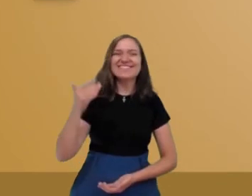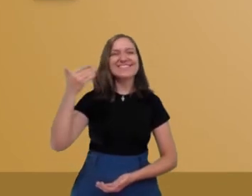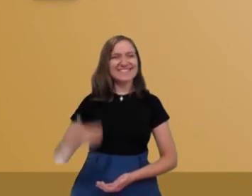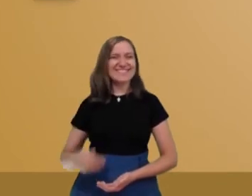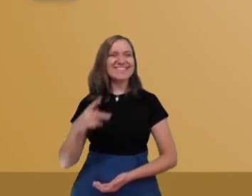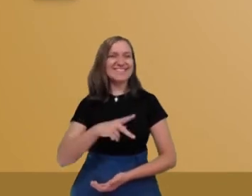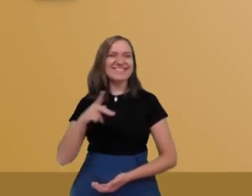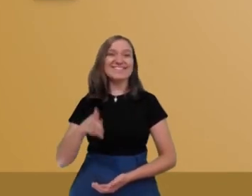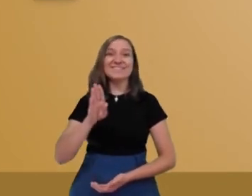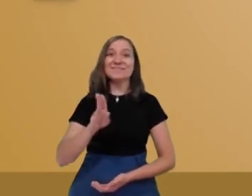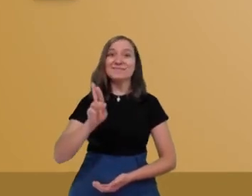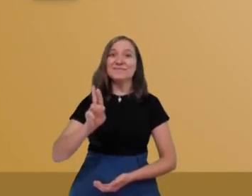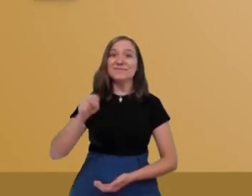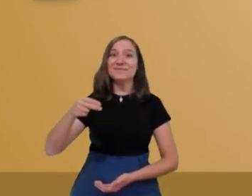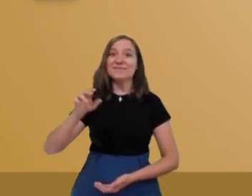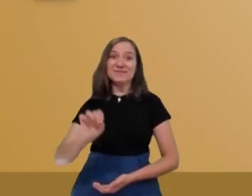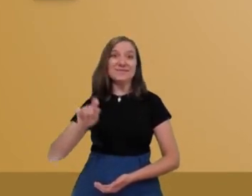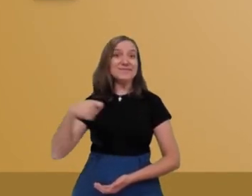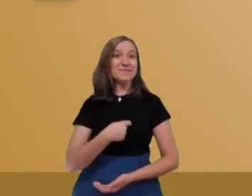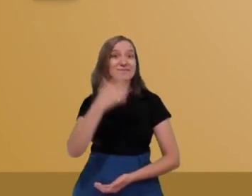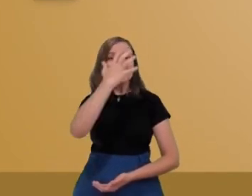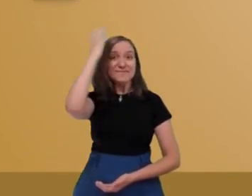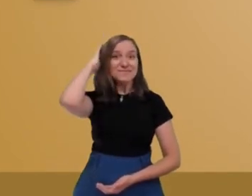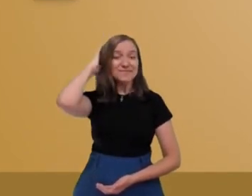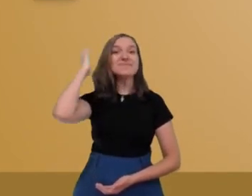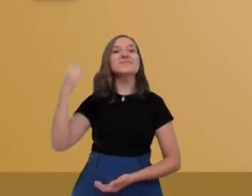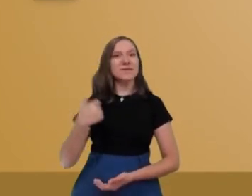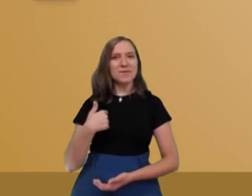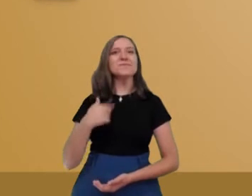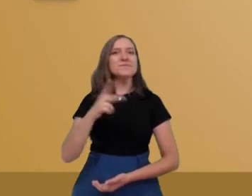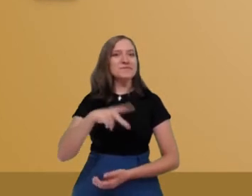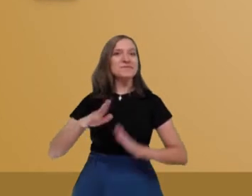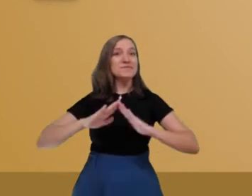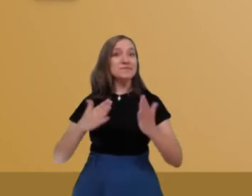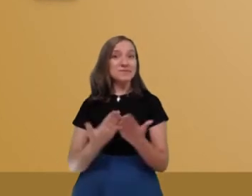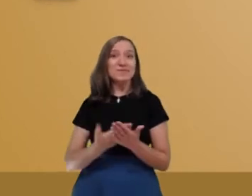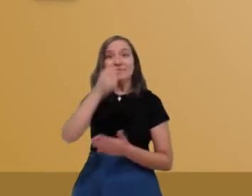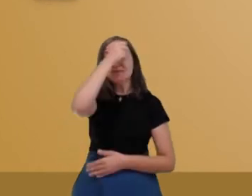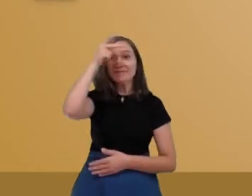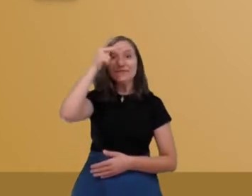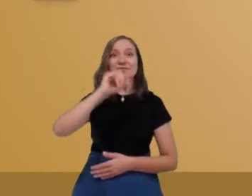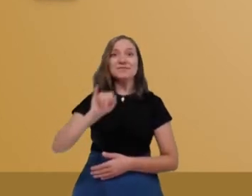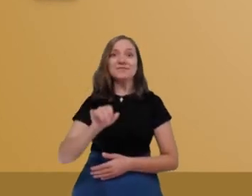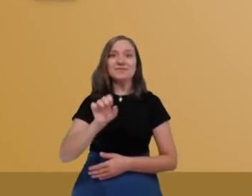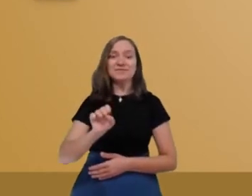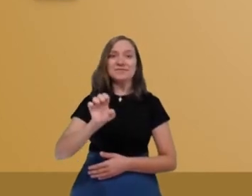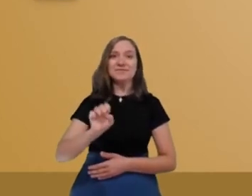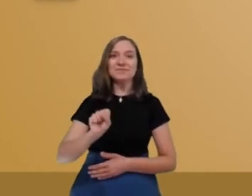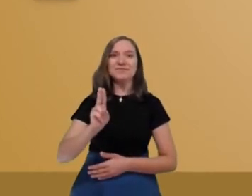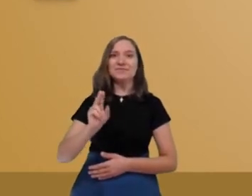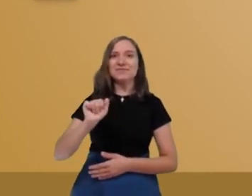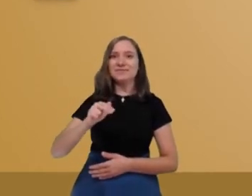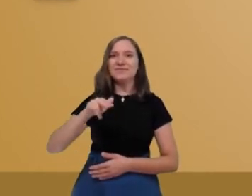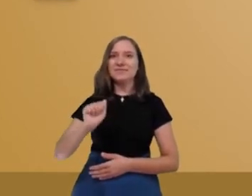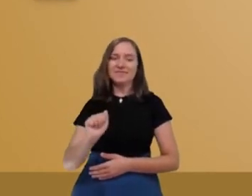Olá, eu sou o professor Bruno Silvestre, trabalho na Escola Municipal Jesuína de Abreu. Vou